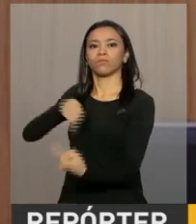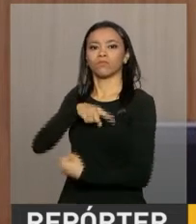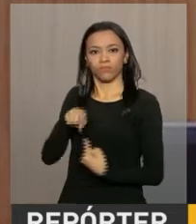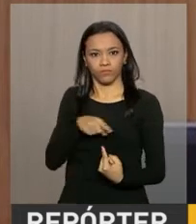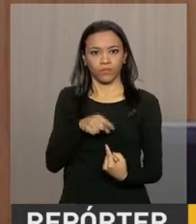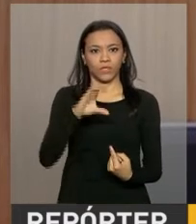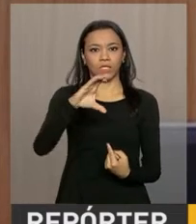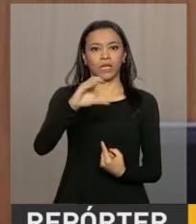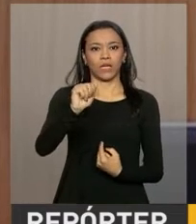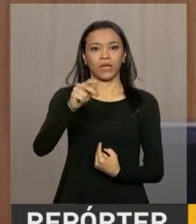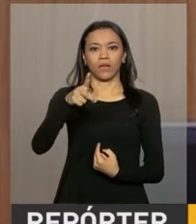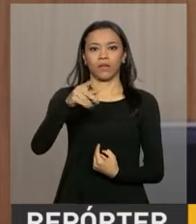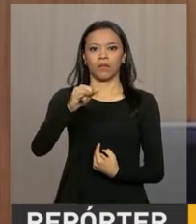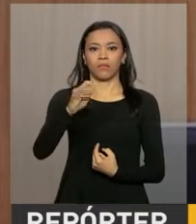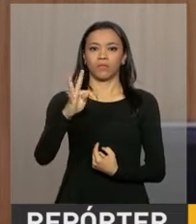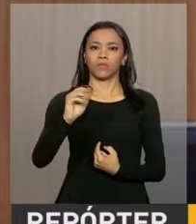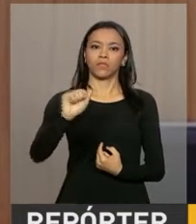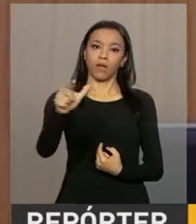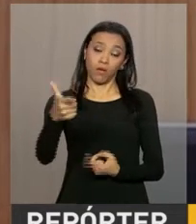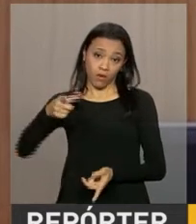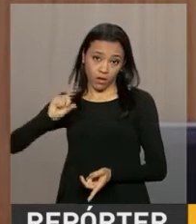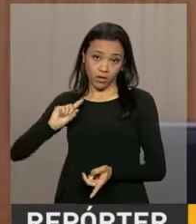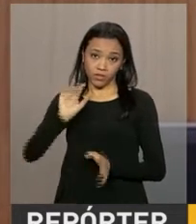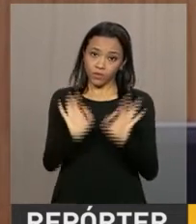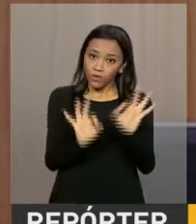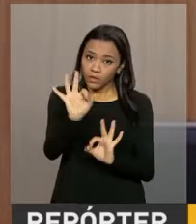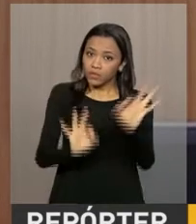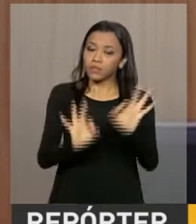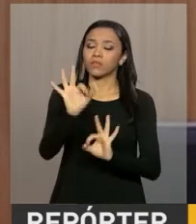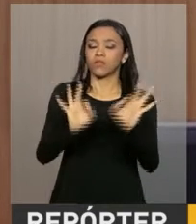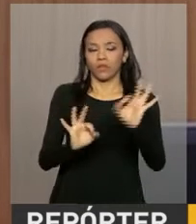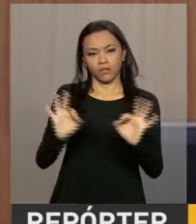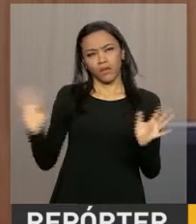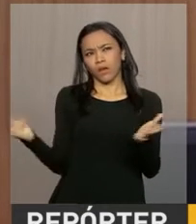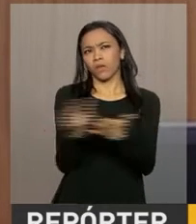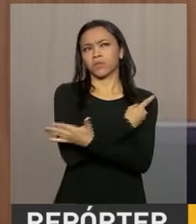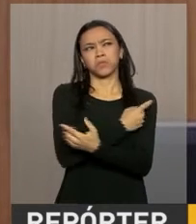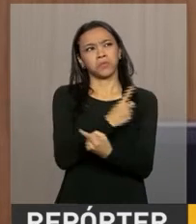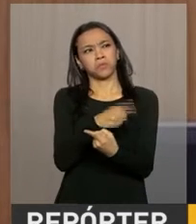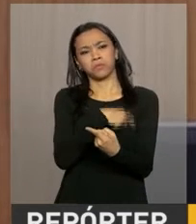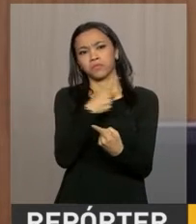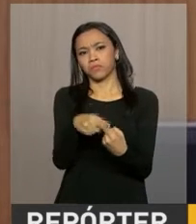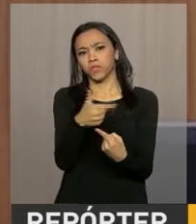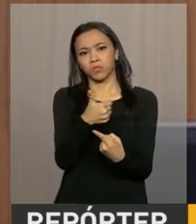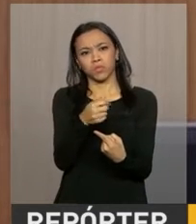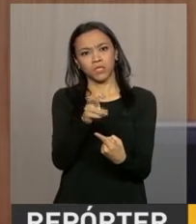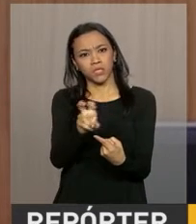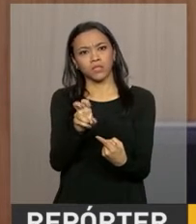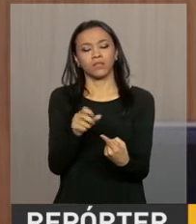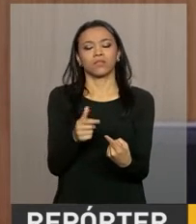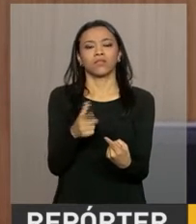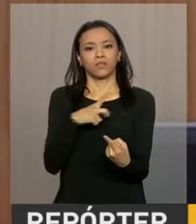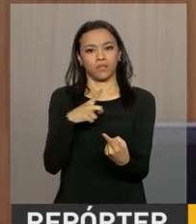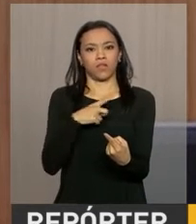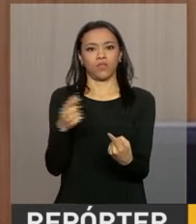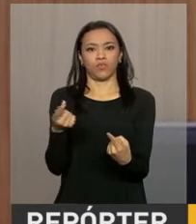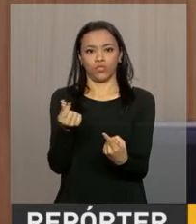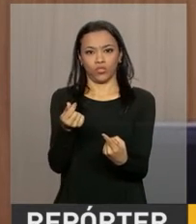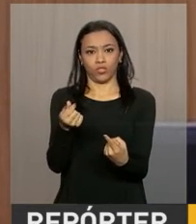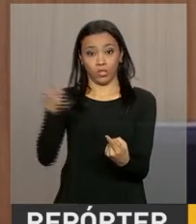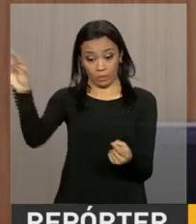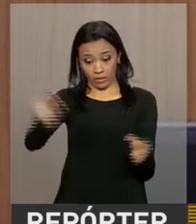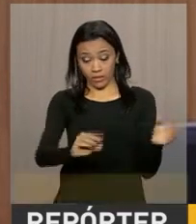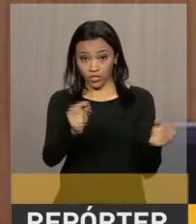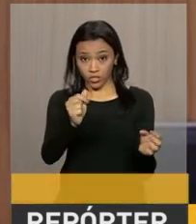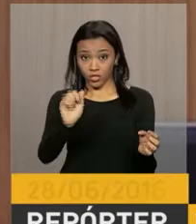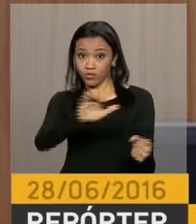aqueles ocorridos, projetados anteriormente, e mesmo os ocorridos em 2015, Você tem um fluxo de investimento estrangeiro direto